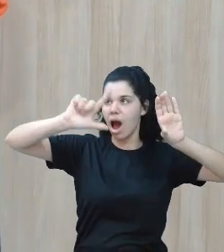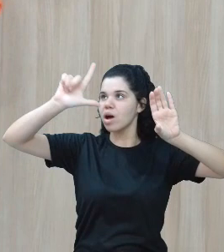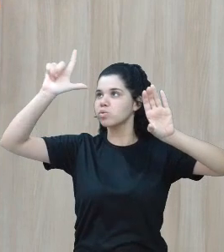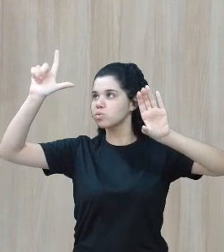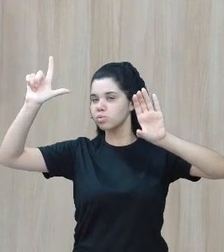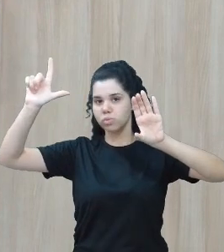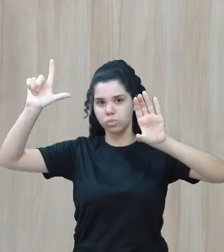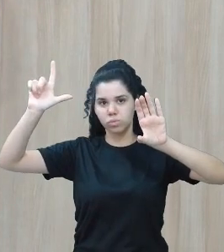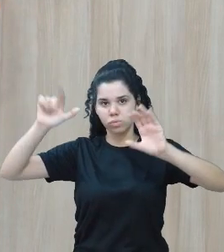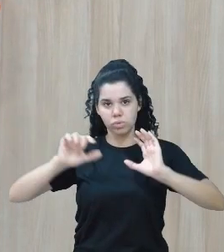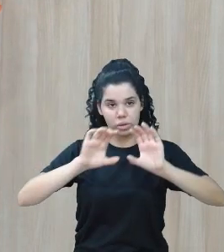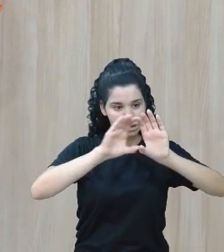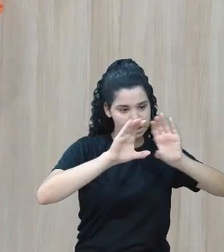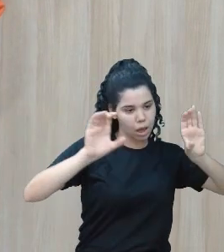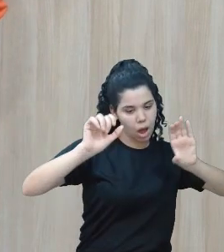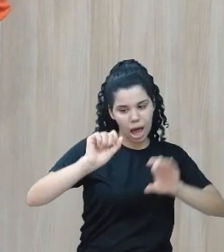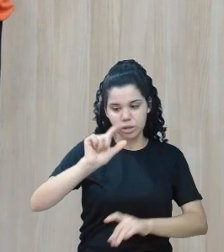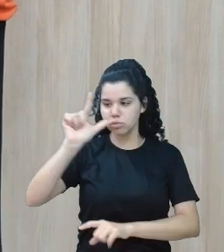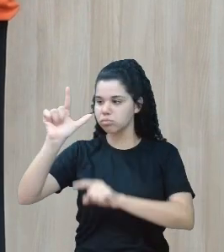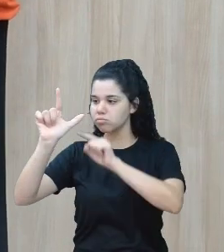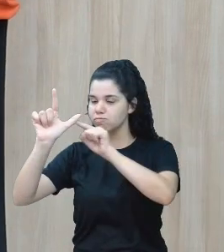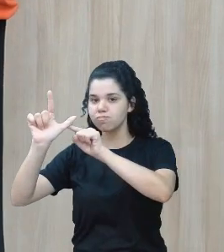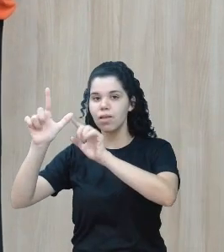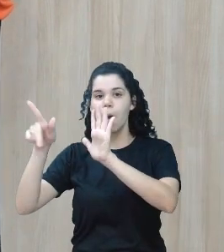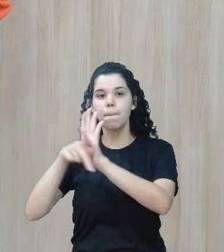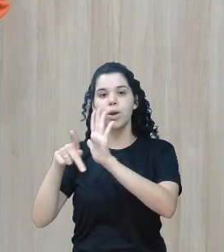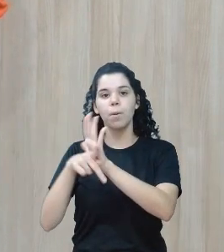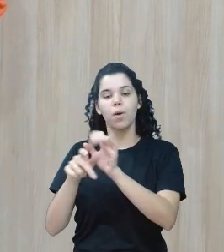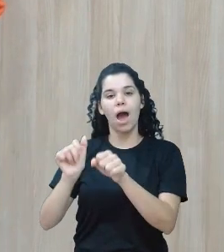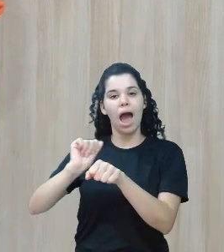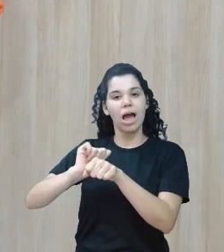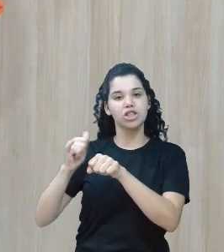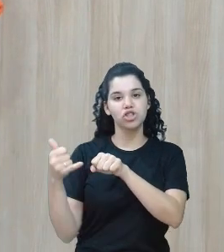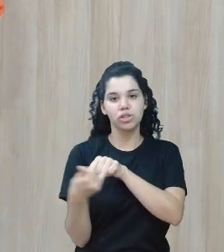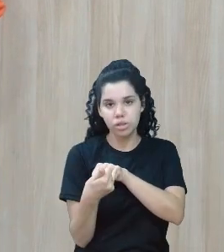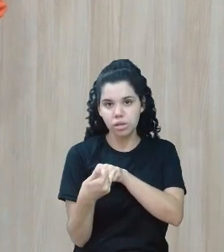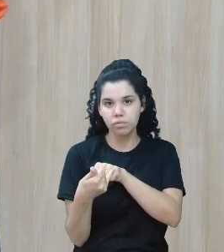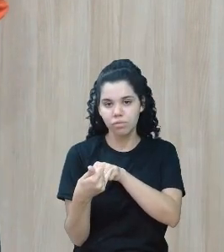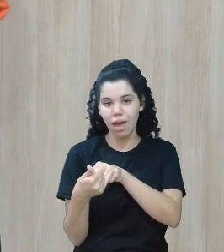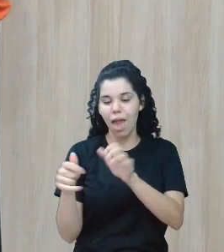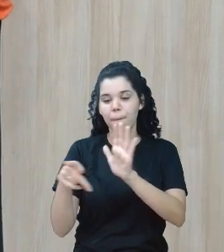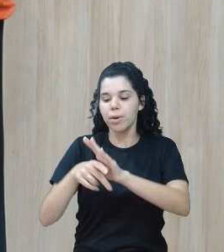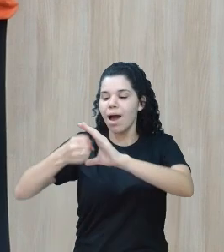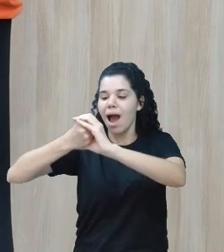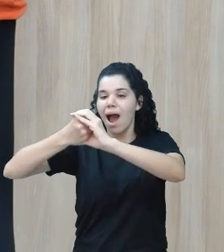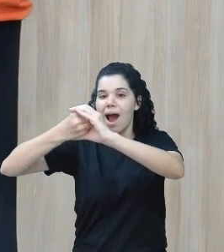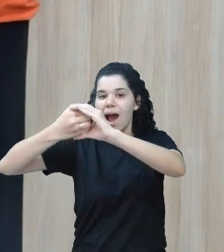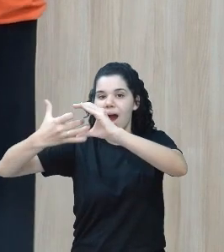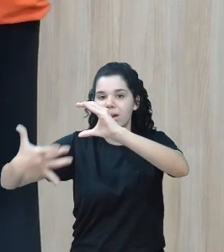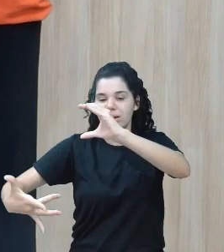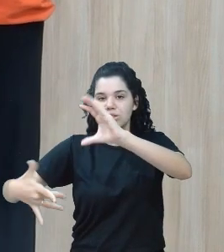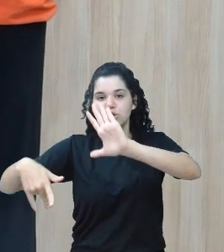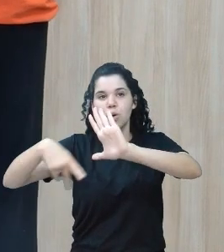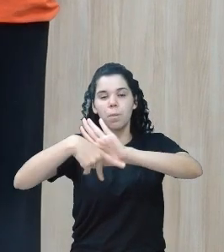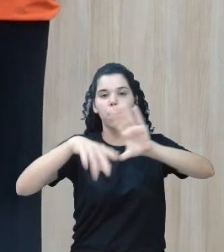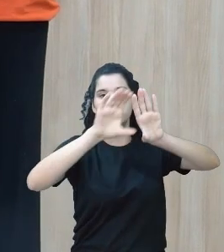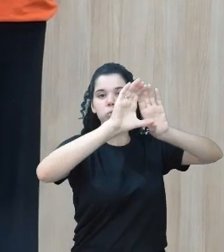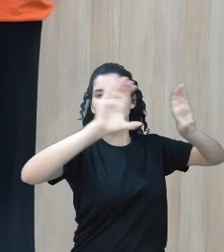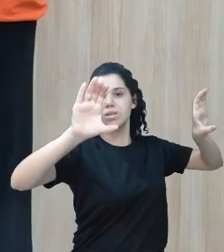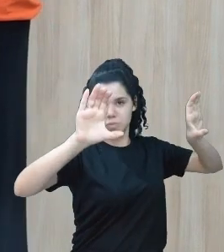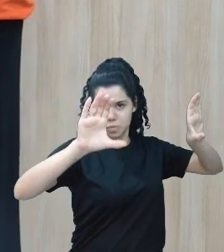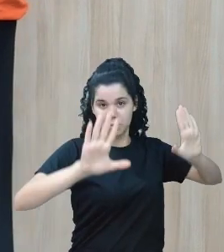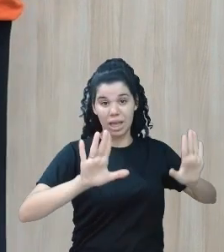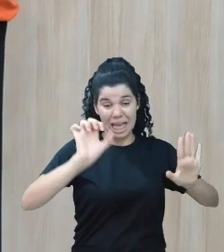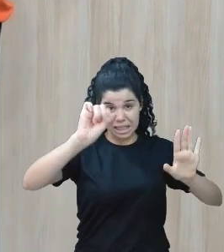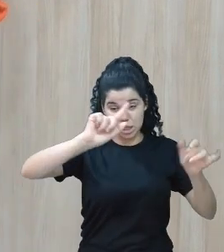azul, ela vai funcionar como um adjetivo, ou seja, como uma característica do céu. Se